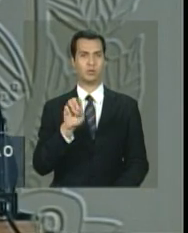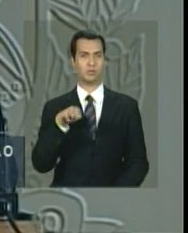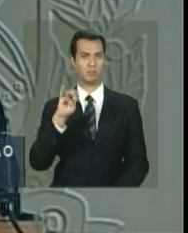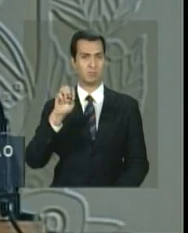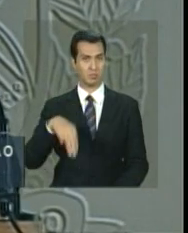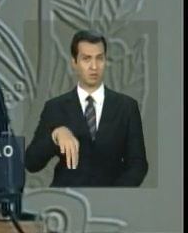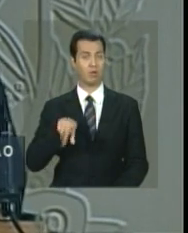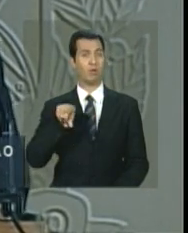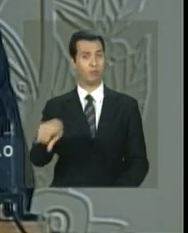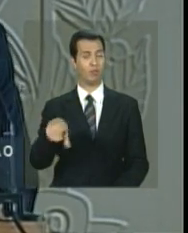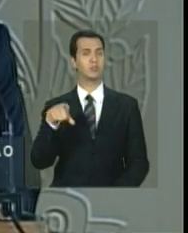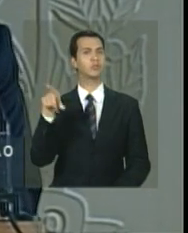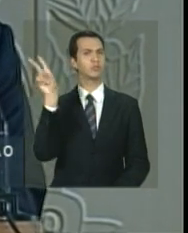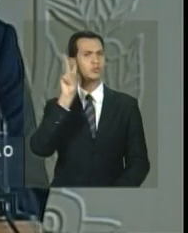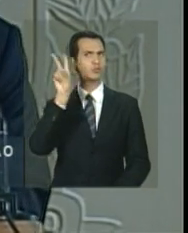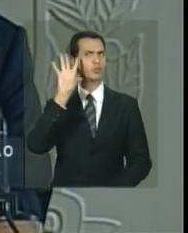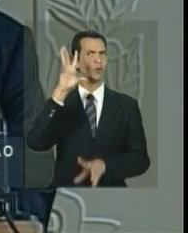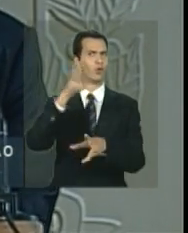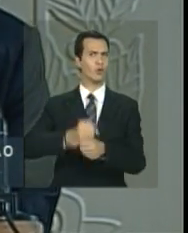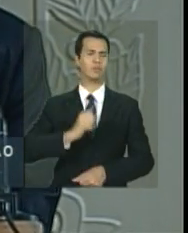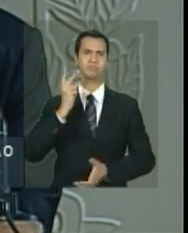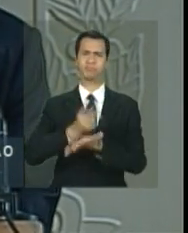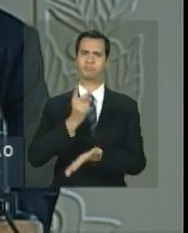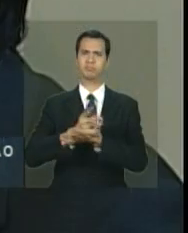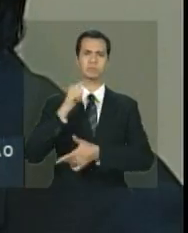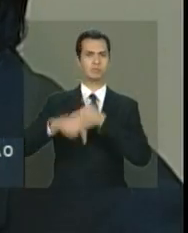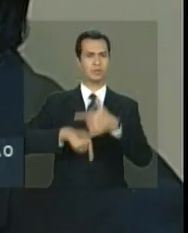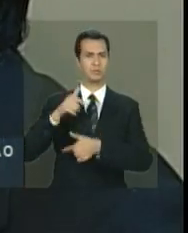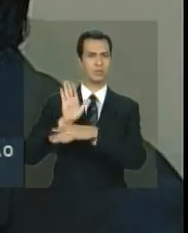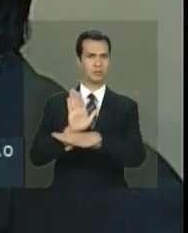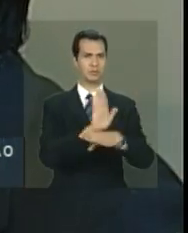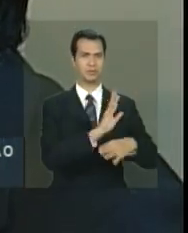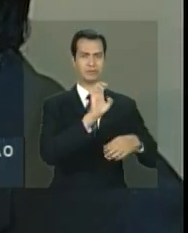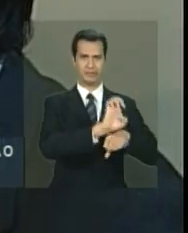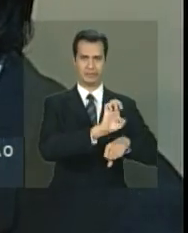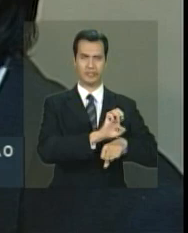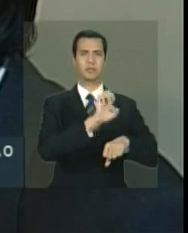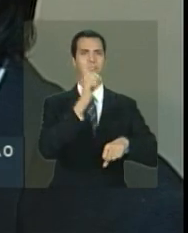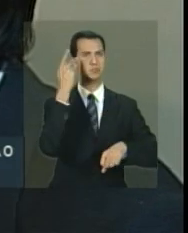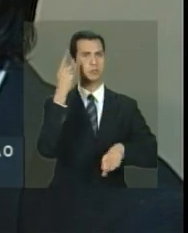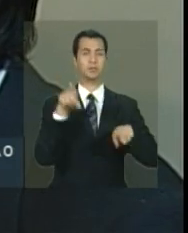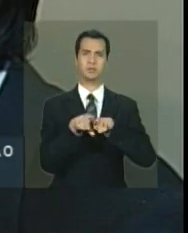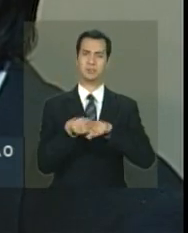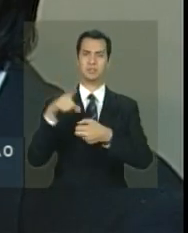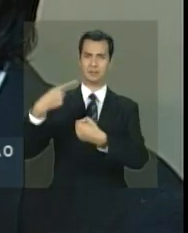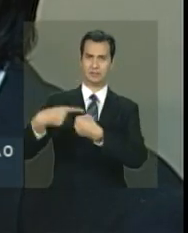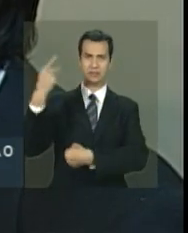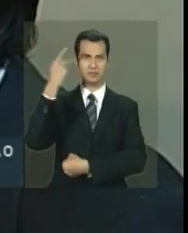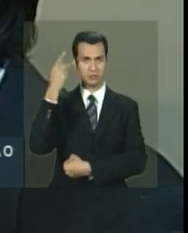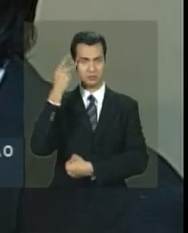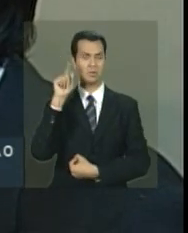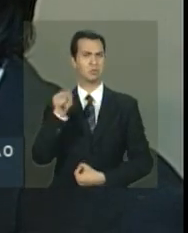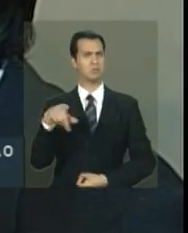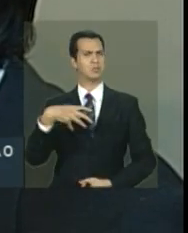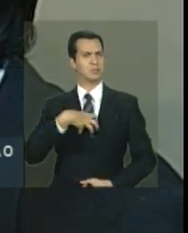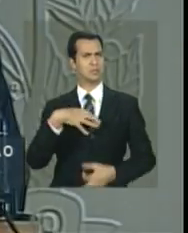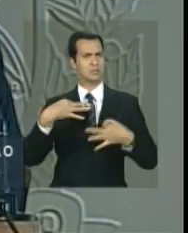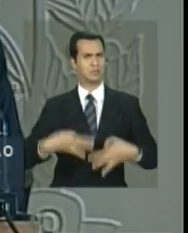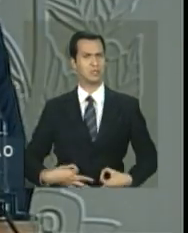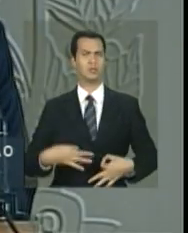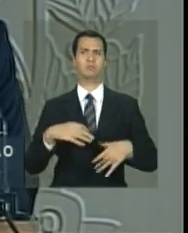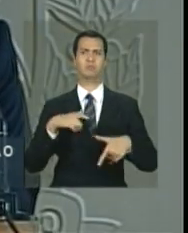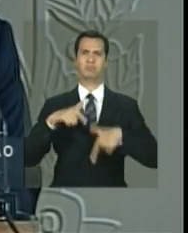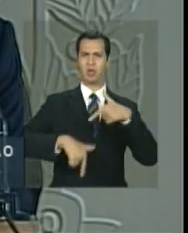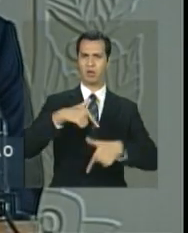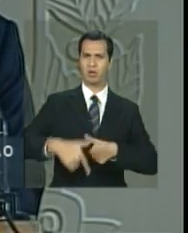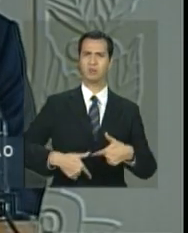serviços prestados ao estado, mas também à cidade, com sensibilidade, com trabalho, com uma equipe